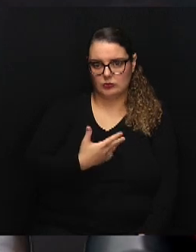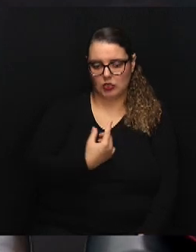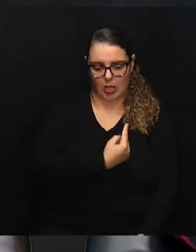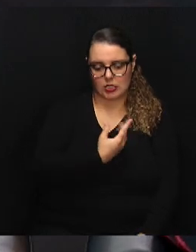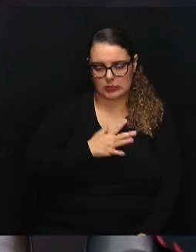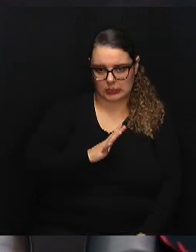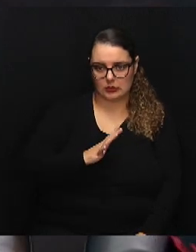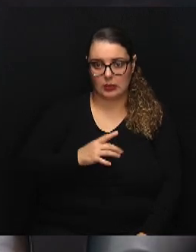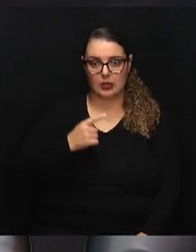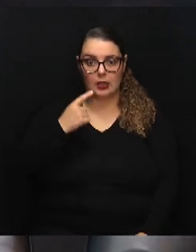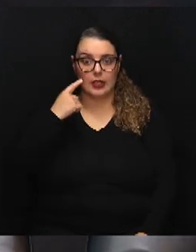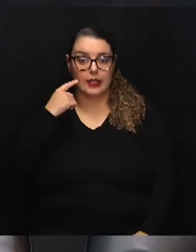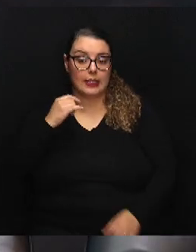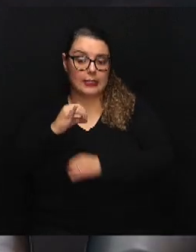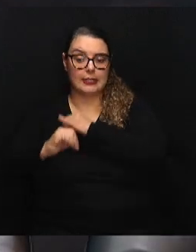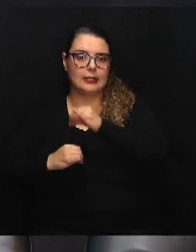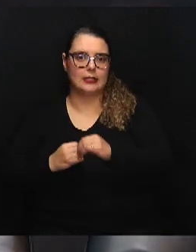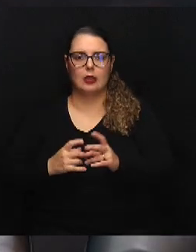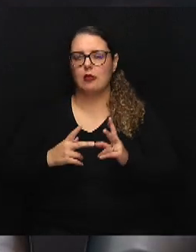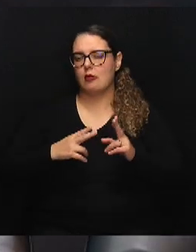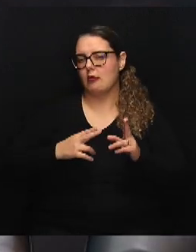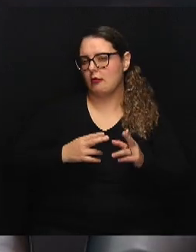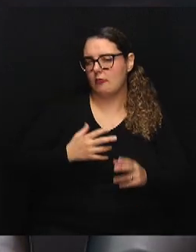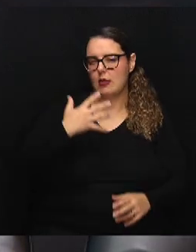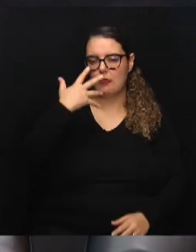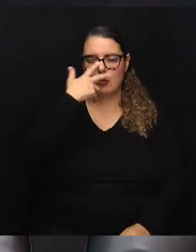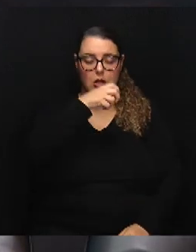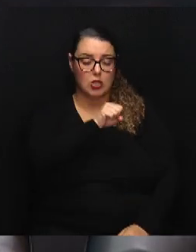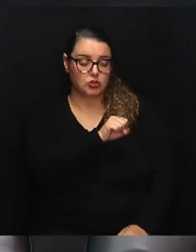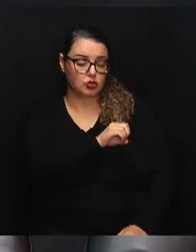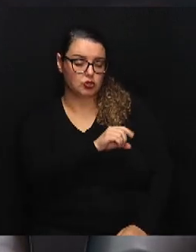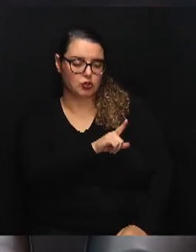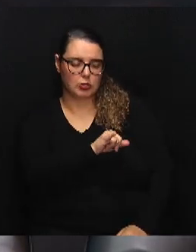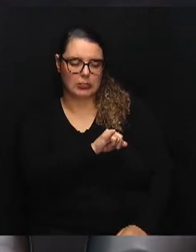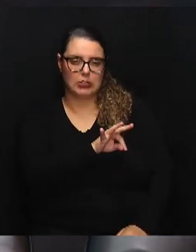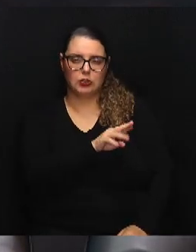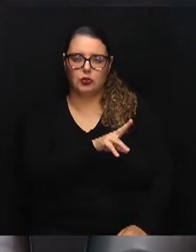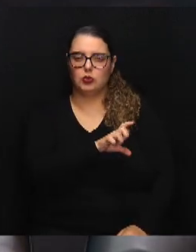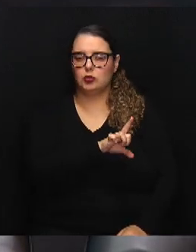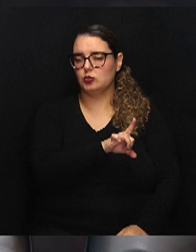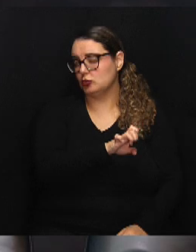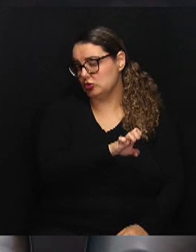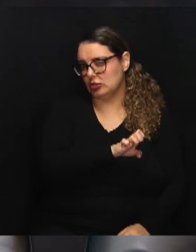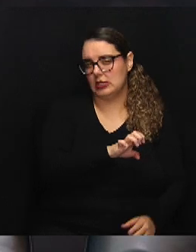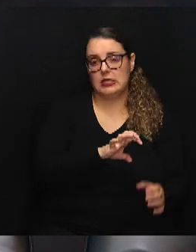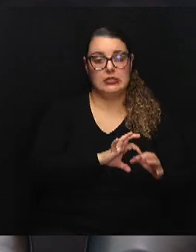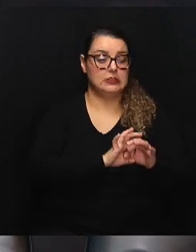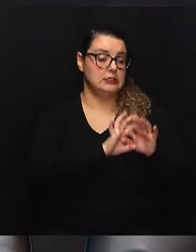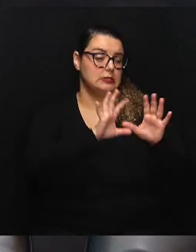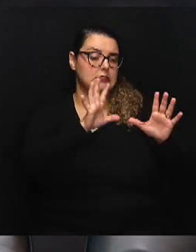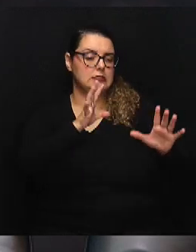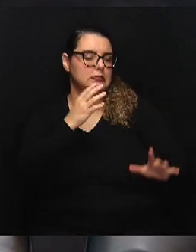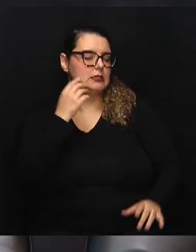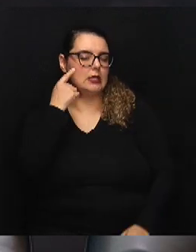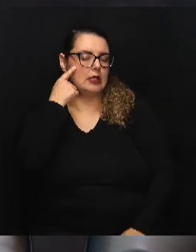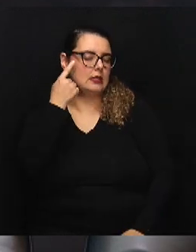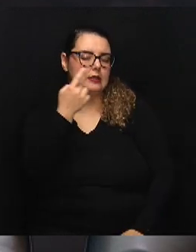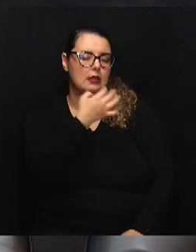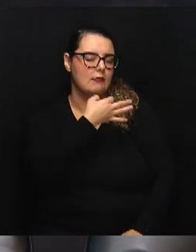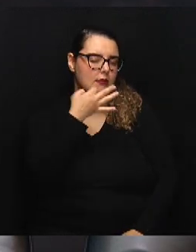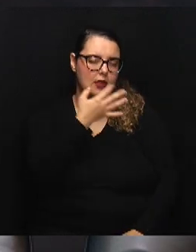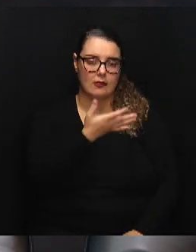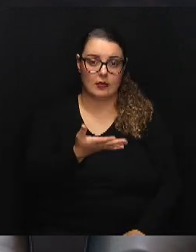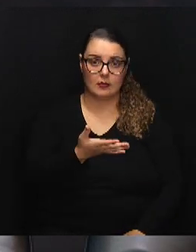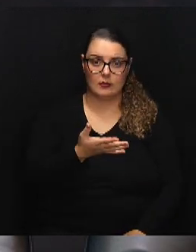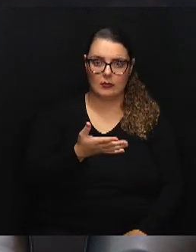do que quão é bonito a solitude, essa ideia de ser livre. E só que para o adolescente, né, isso